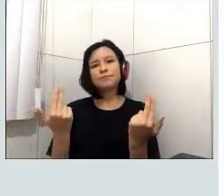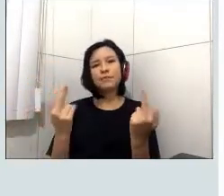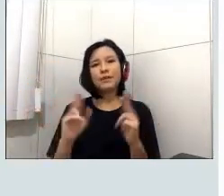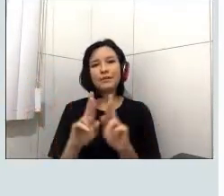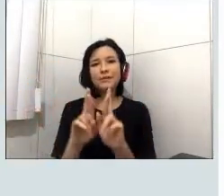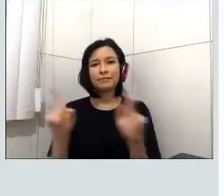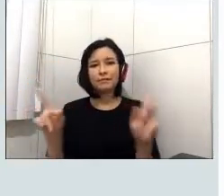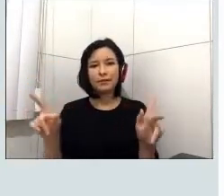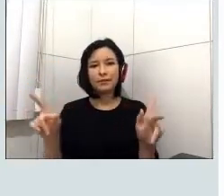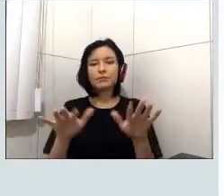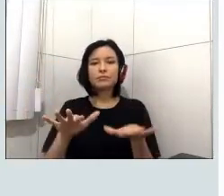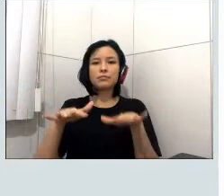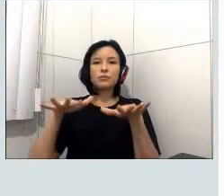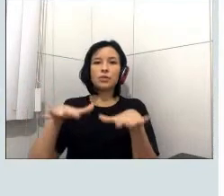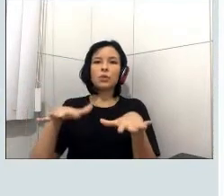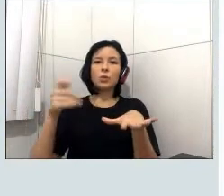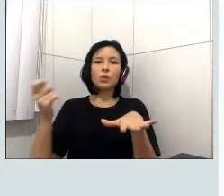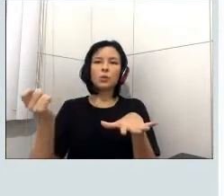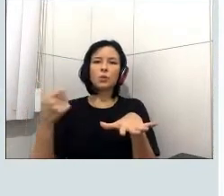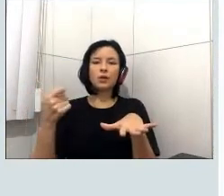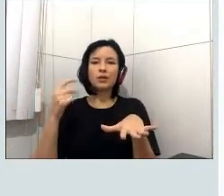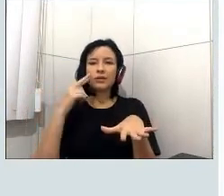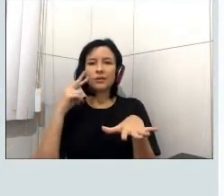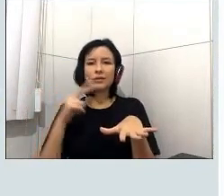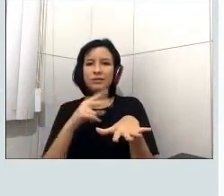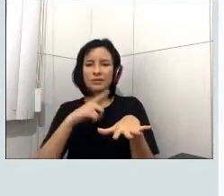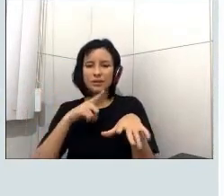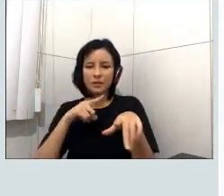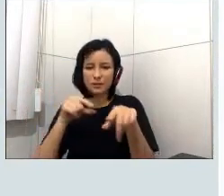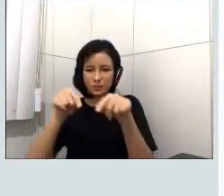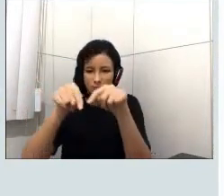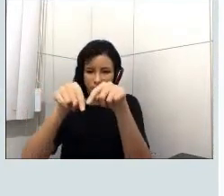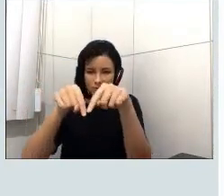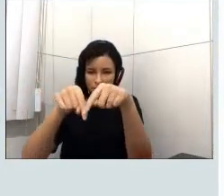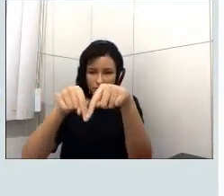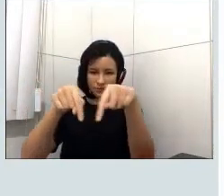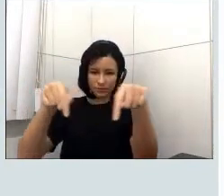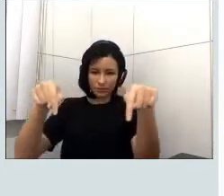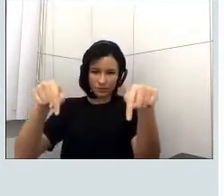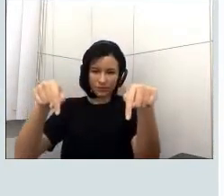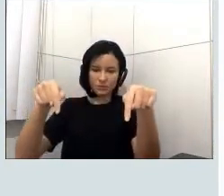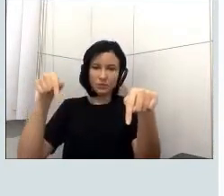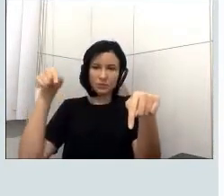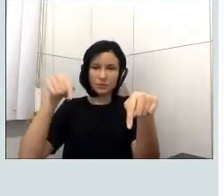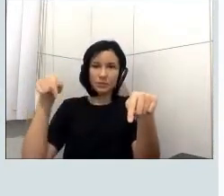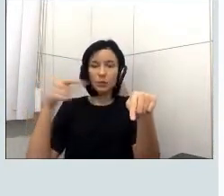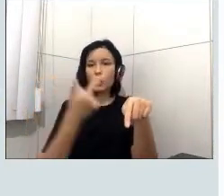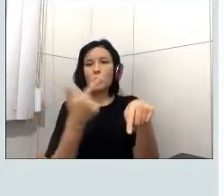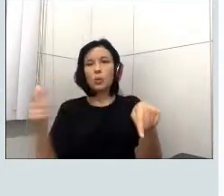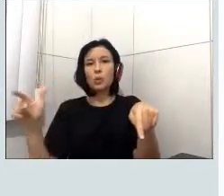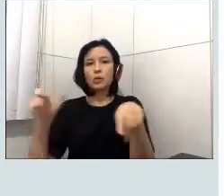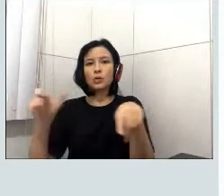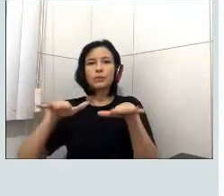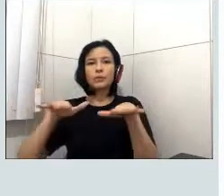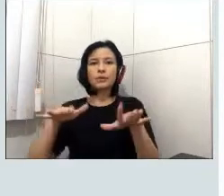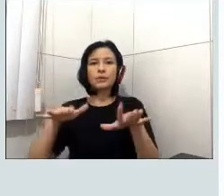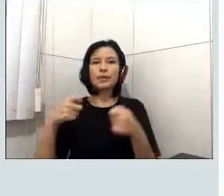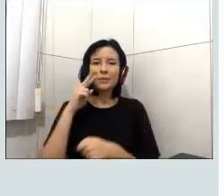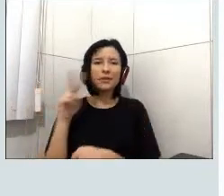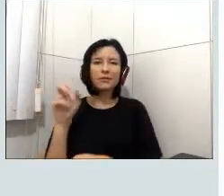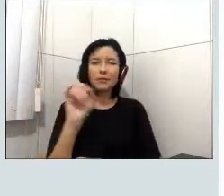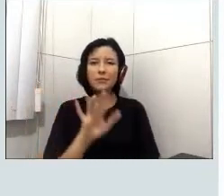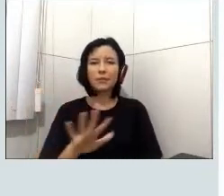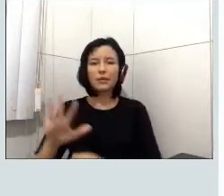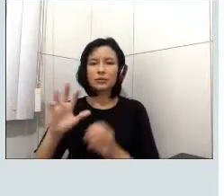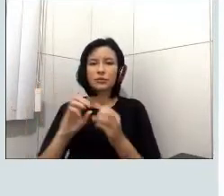deles contenha duas retas concorrentes paralelas ao outro plano. Vocês estão vendo aí, né? O plano de